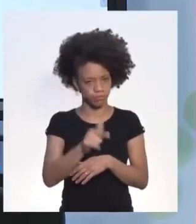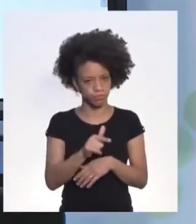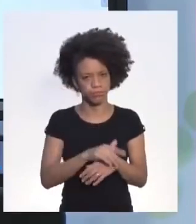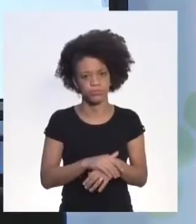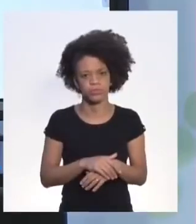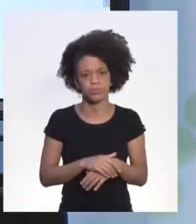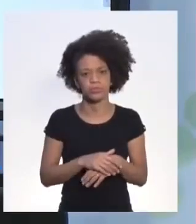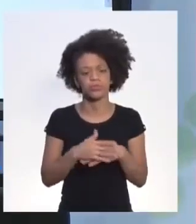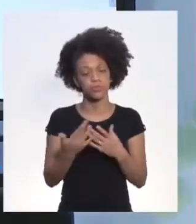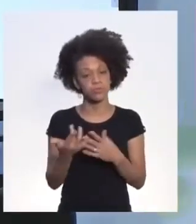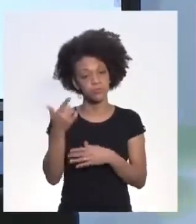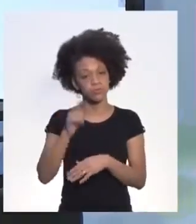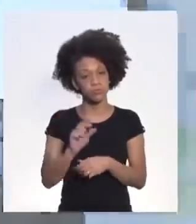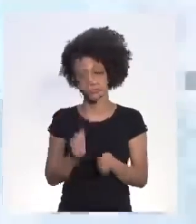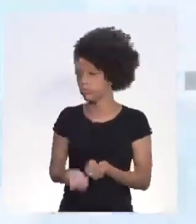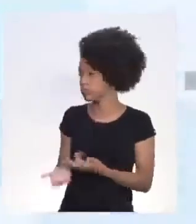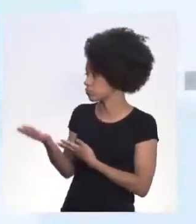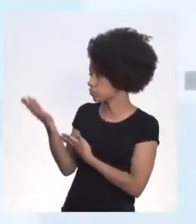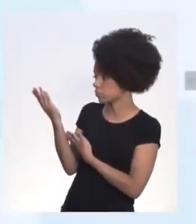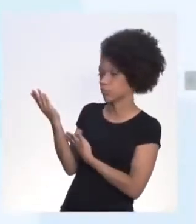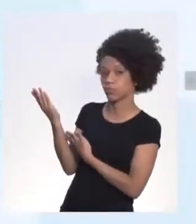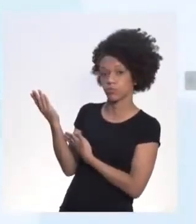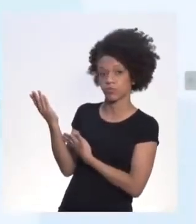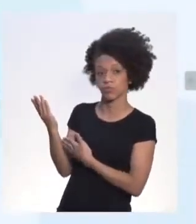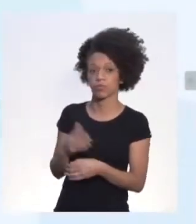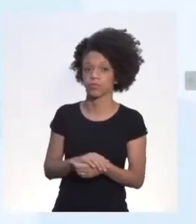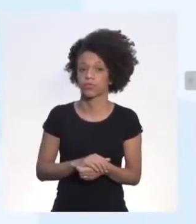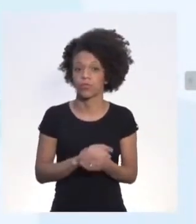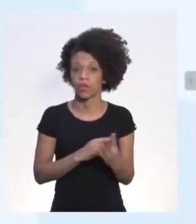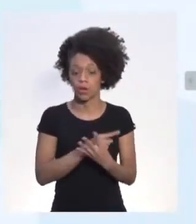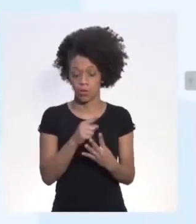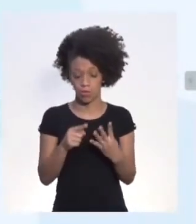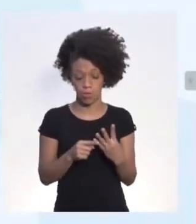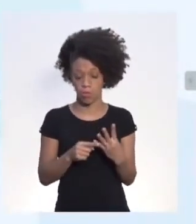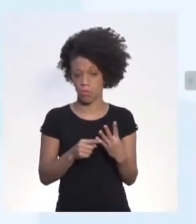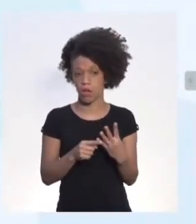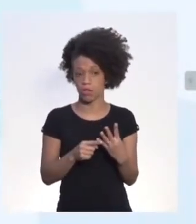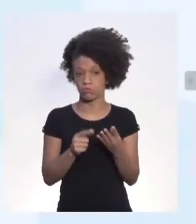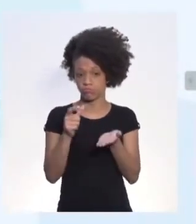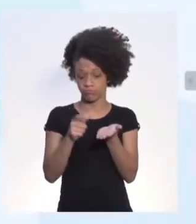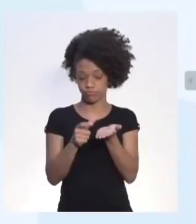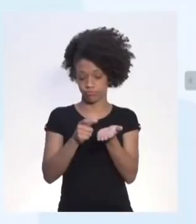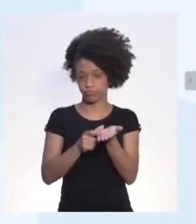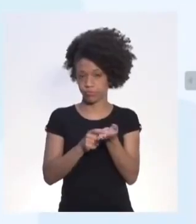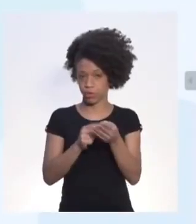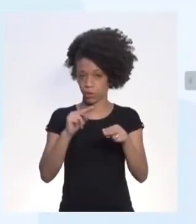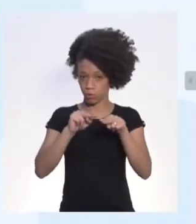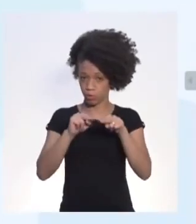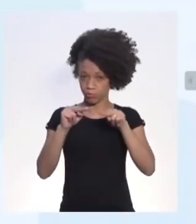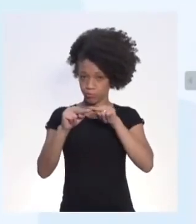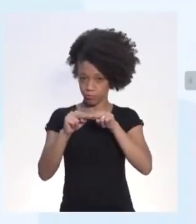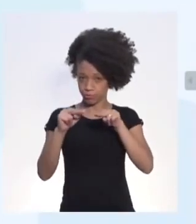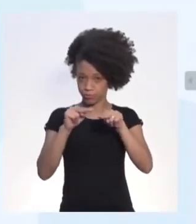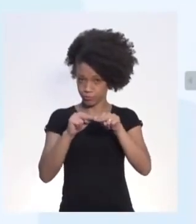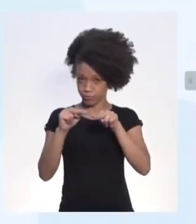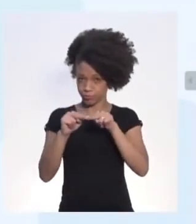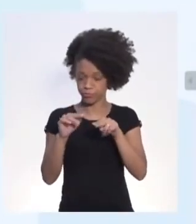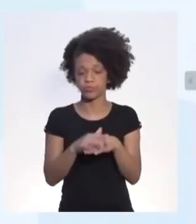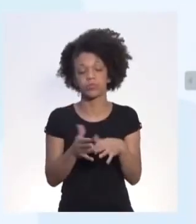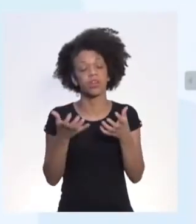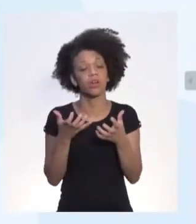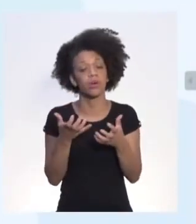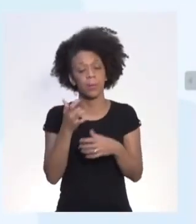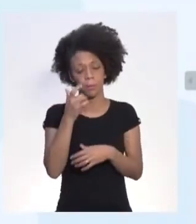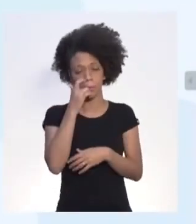ó. Então, de novo aqui, ó, outras 4 peças, 4 pedrinhas, né, do dominó. Aí eu quero, vamos